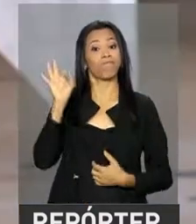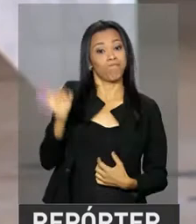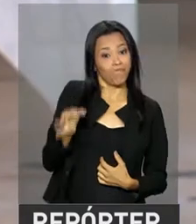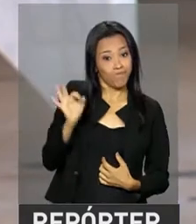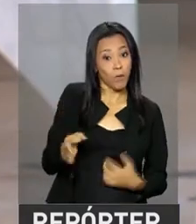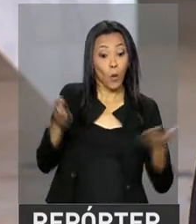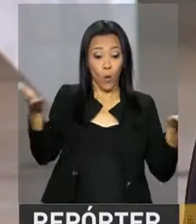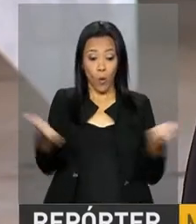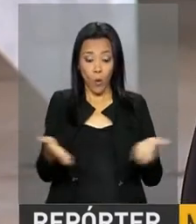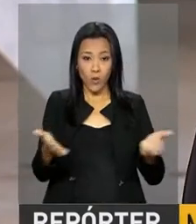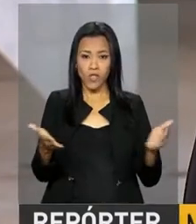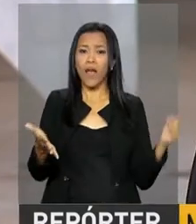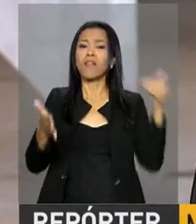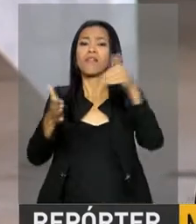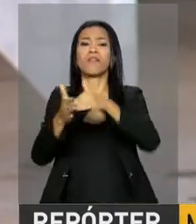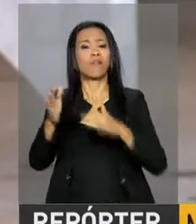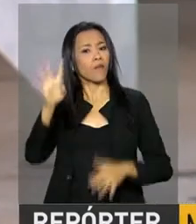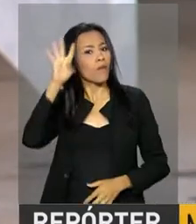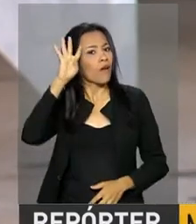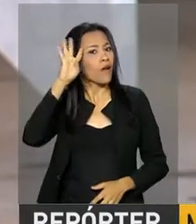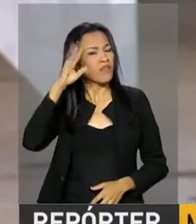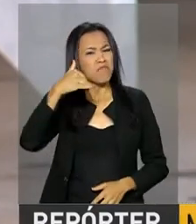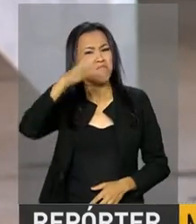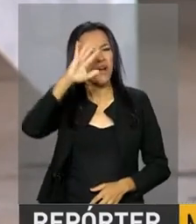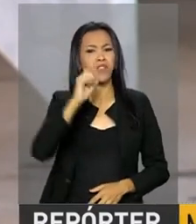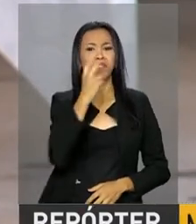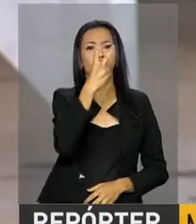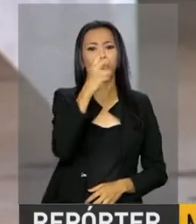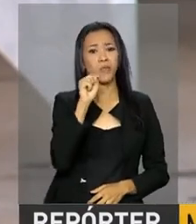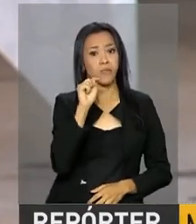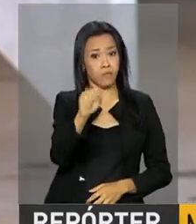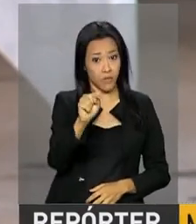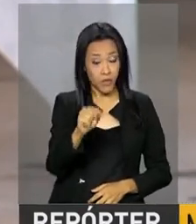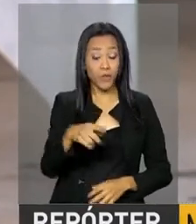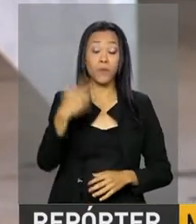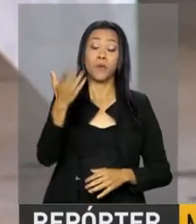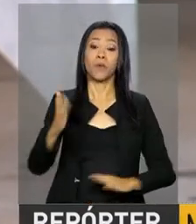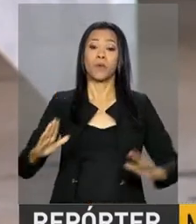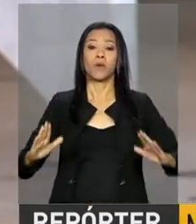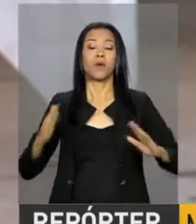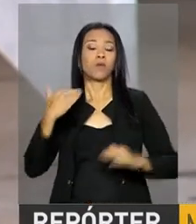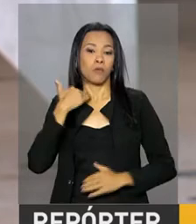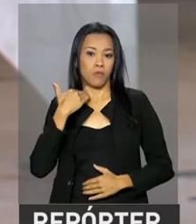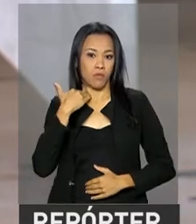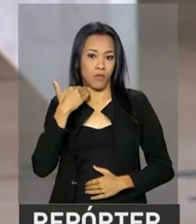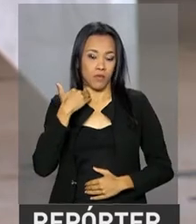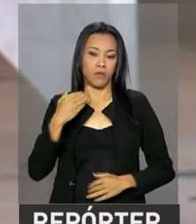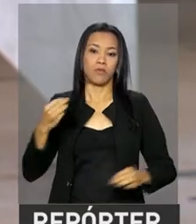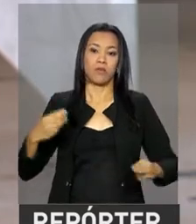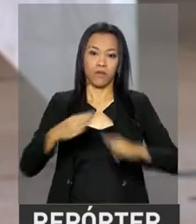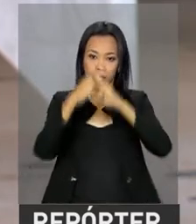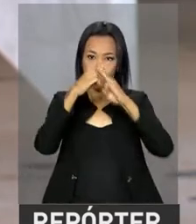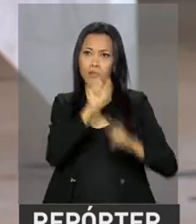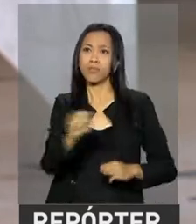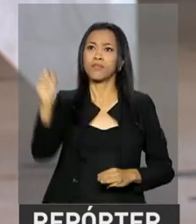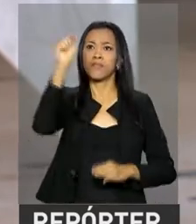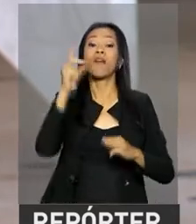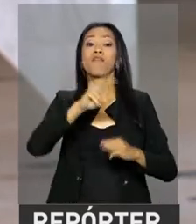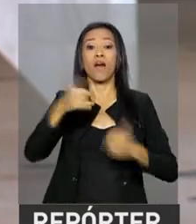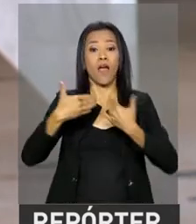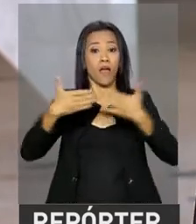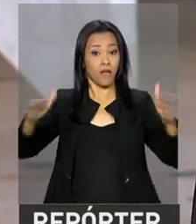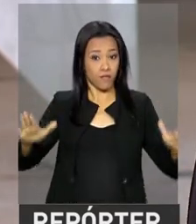Olha, de hoje até quarta-feira, mais de 2.000 agências da Caixa Econômica Federal vão estar com